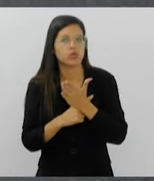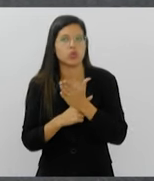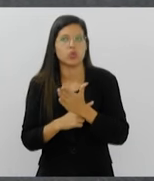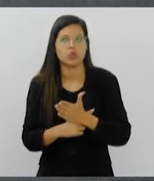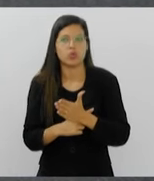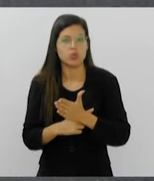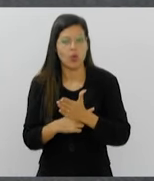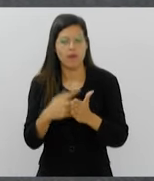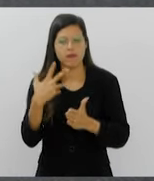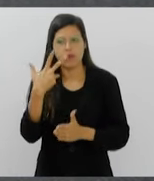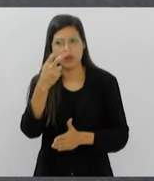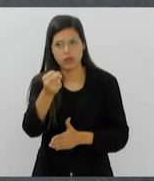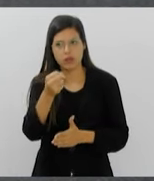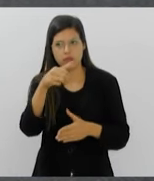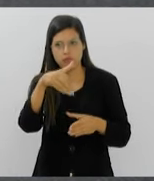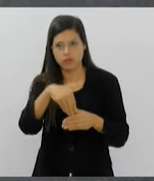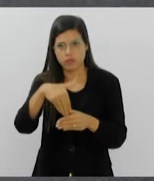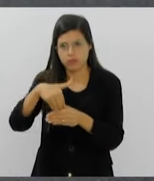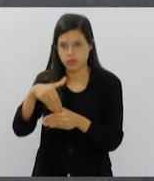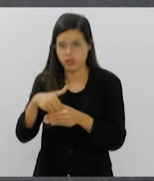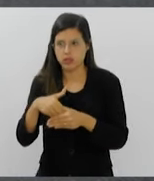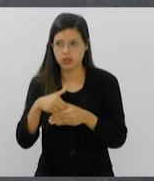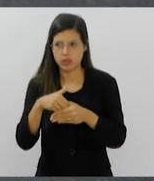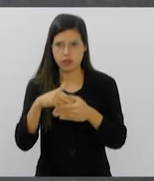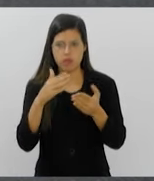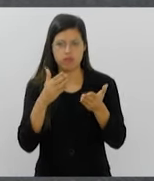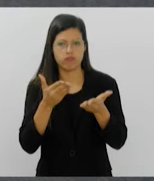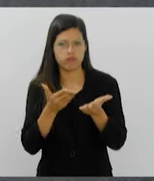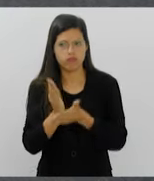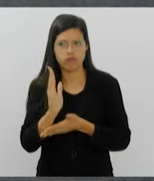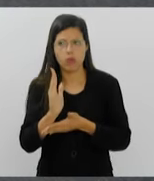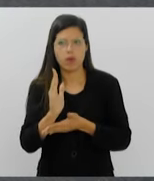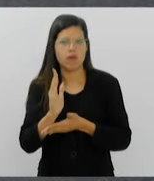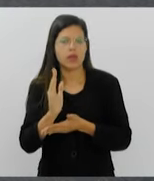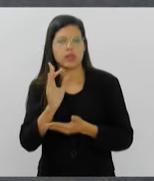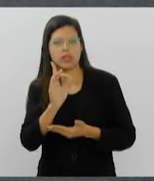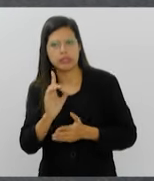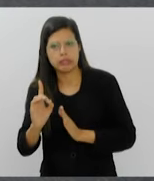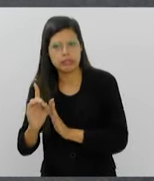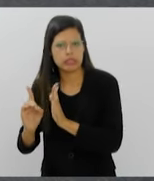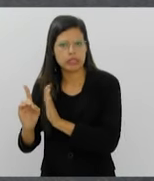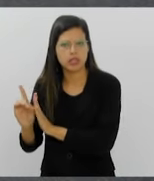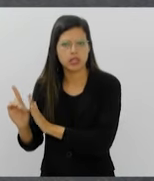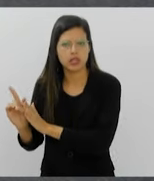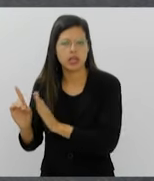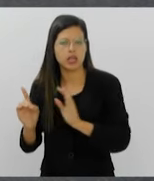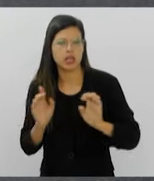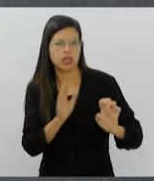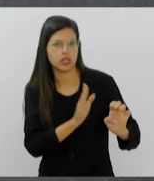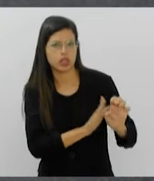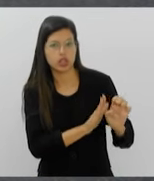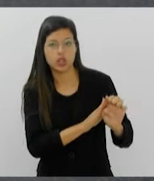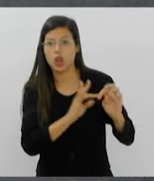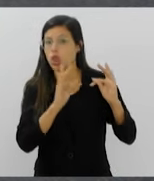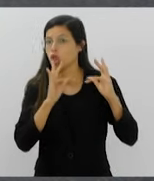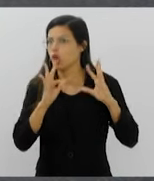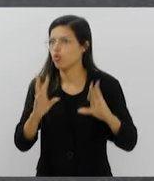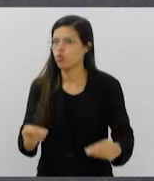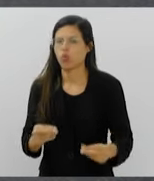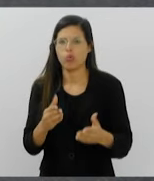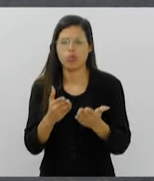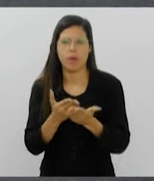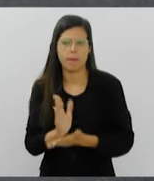a votação aprovada por unanimidade. A direita, a esquerda, todos os deputados se uniram e aprovaram por